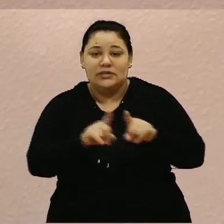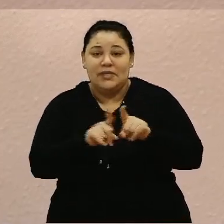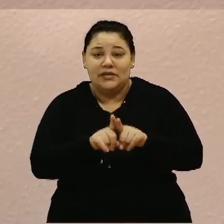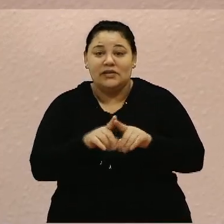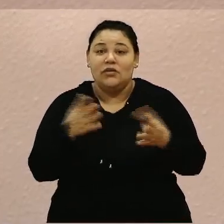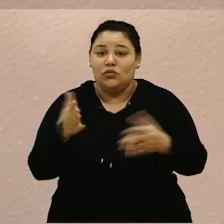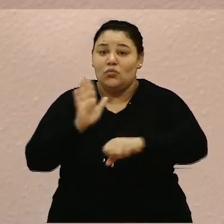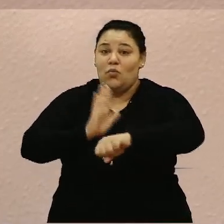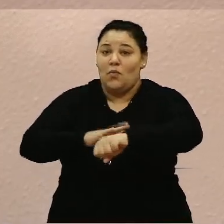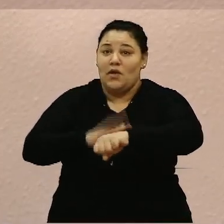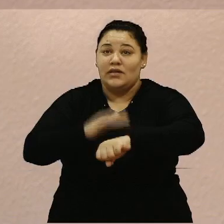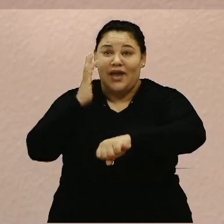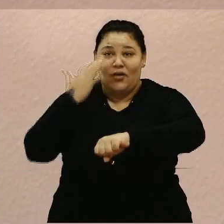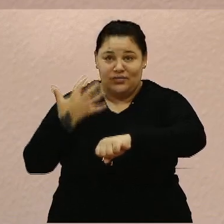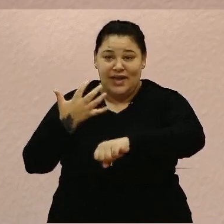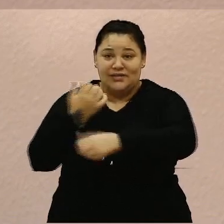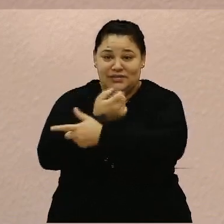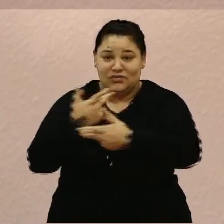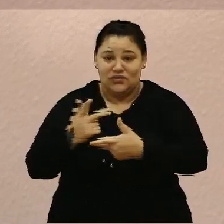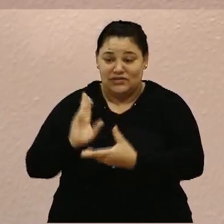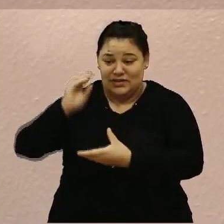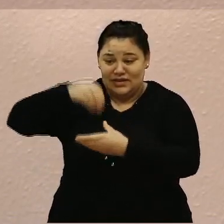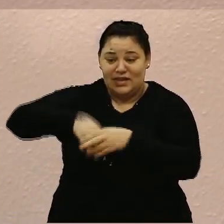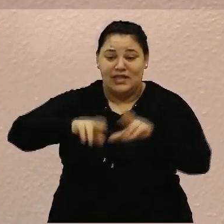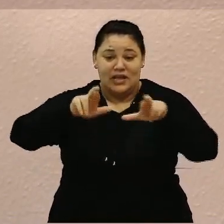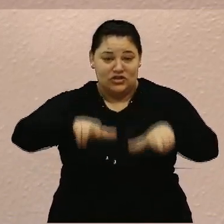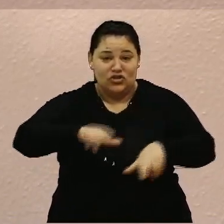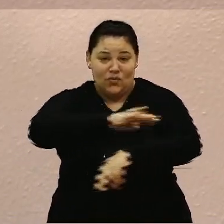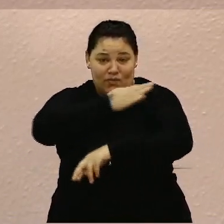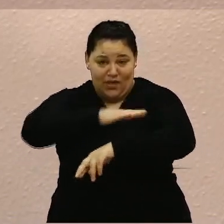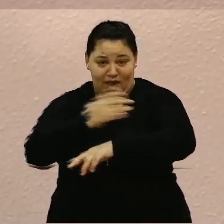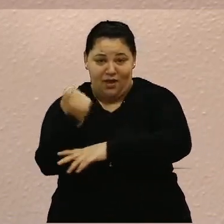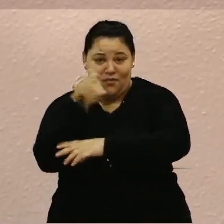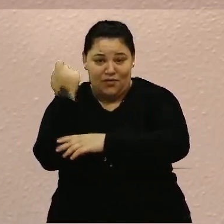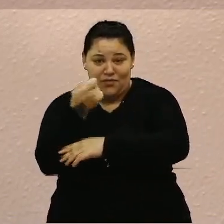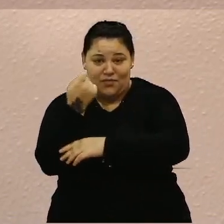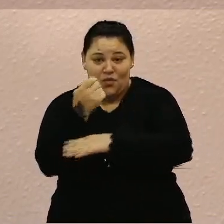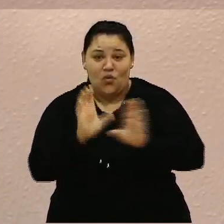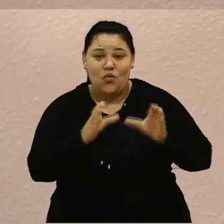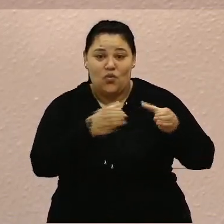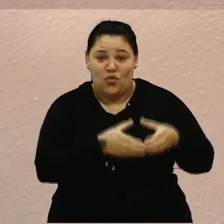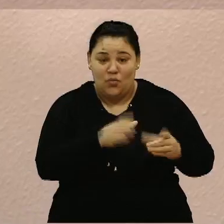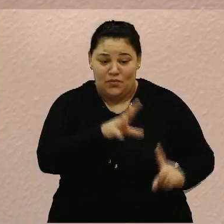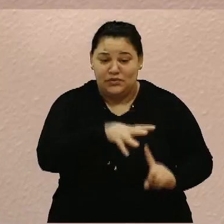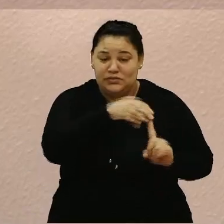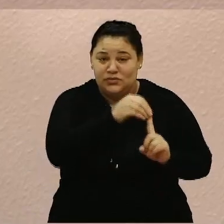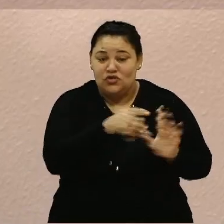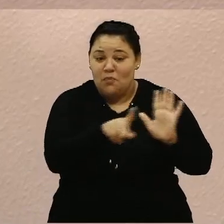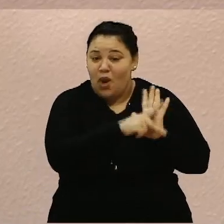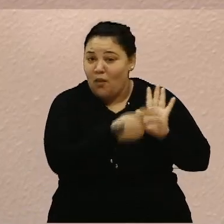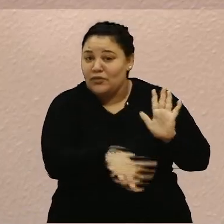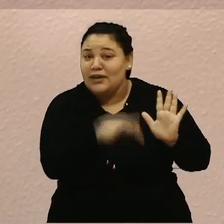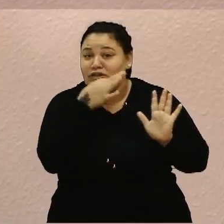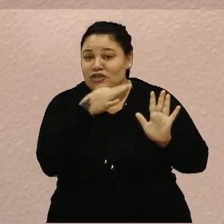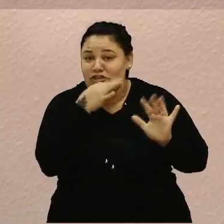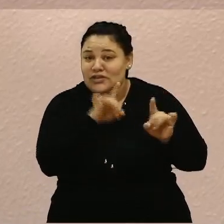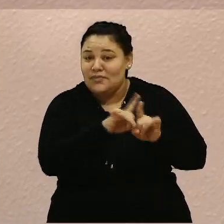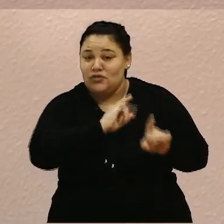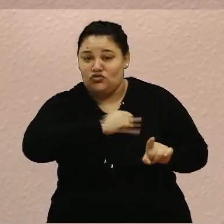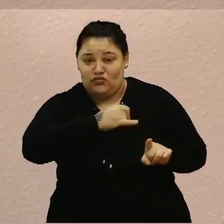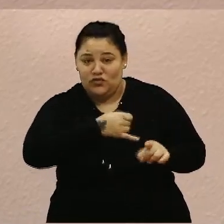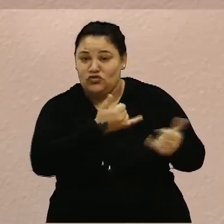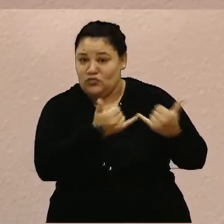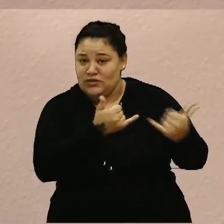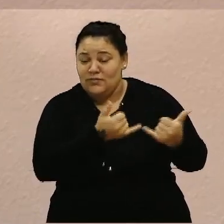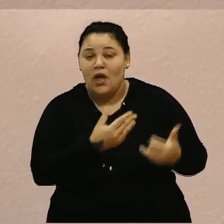acontece um episódio desse na nossa região, né, no caso na Serra Gaúcha, com um time, inclusive aqui da nossa cidade, né, e claro,